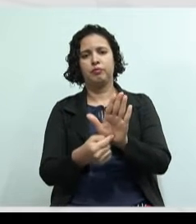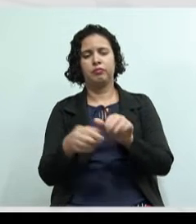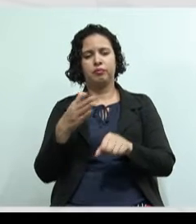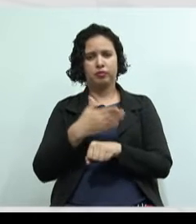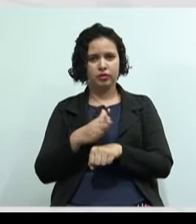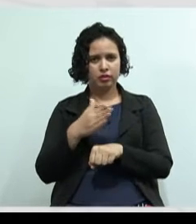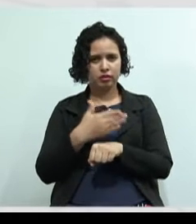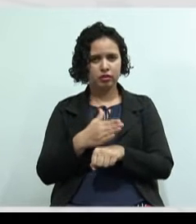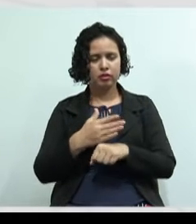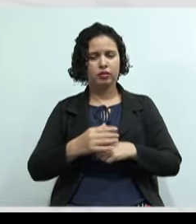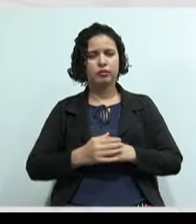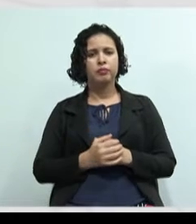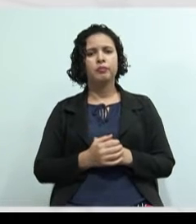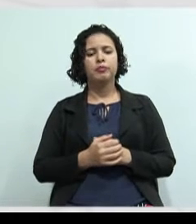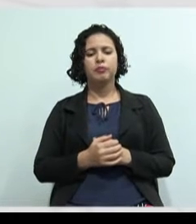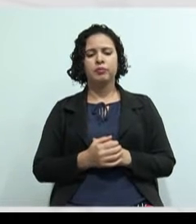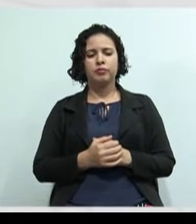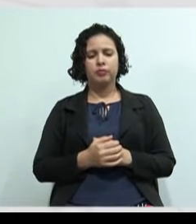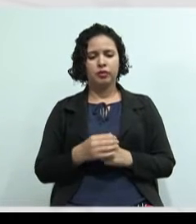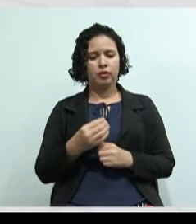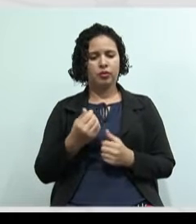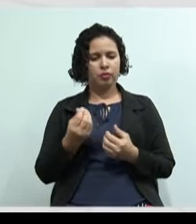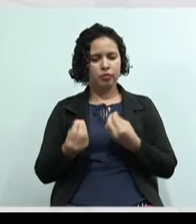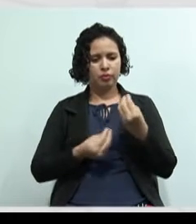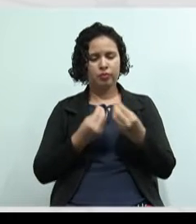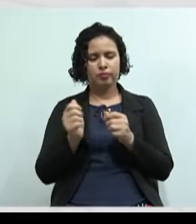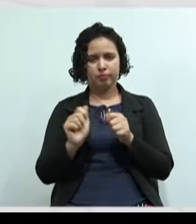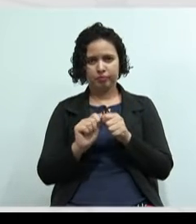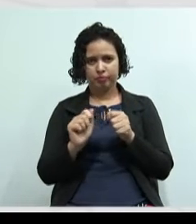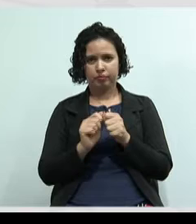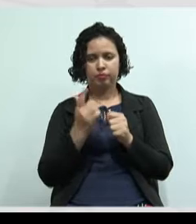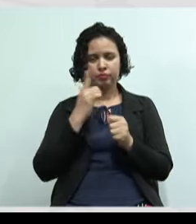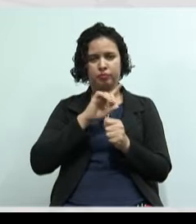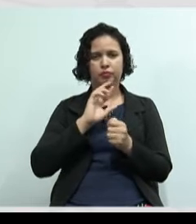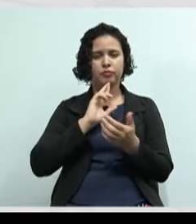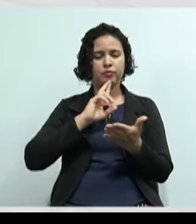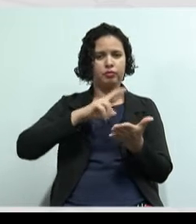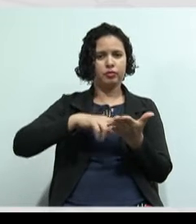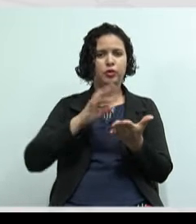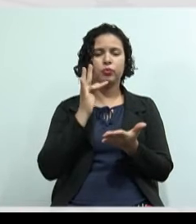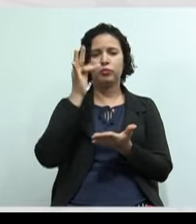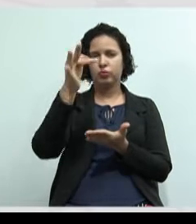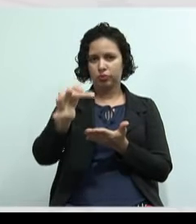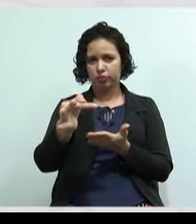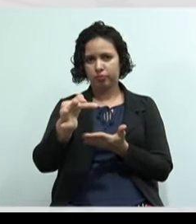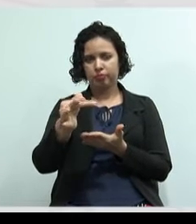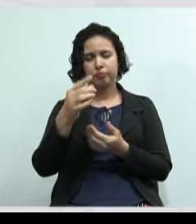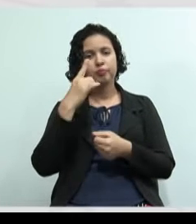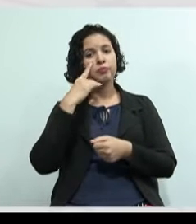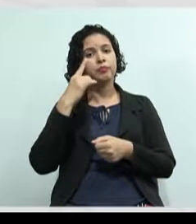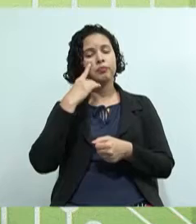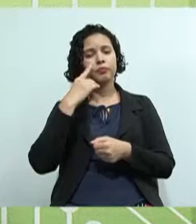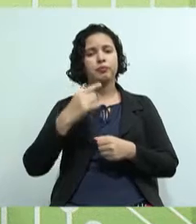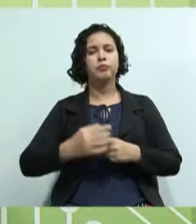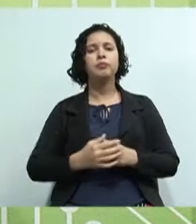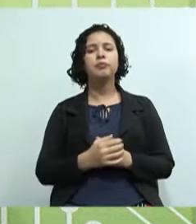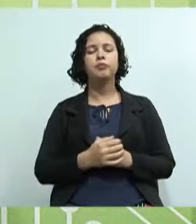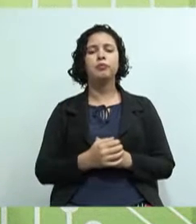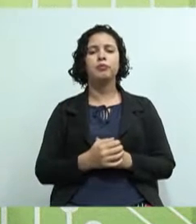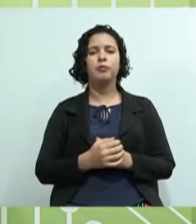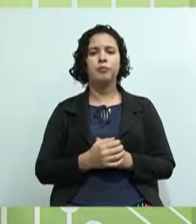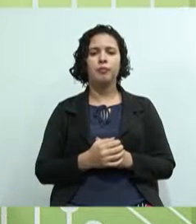prática, a forma como será feito, alcançando o resultado futuro. Volta aqui, querido. Ei, se eu estou falando